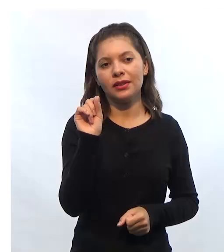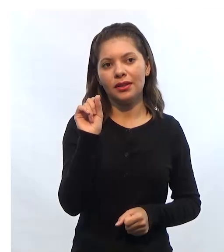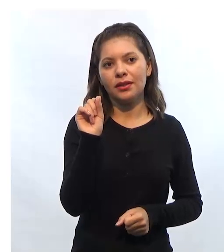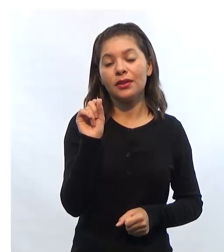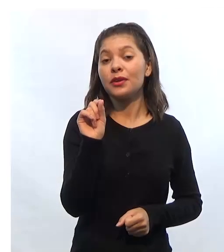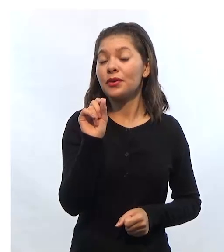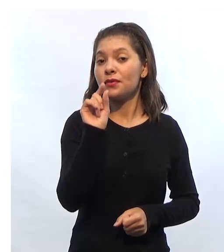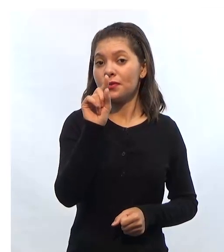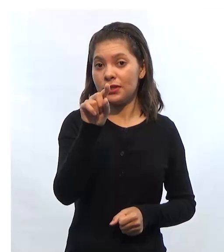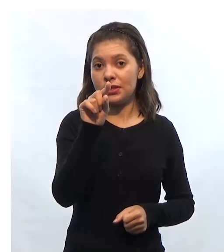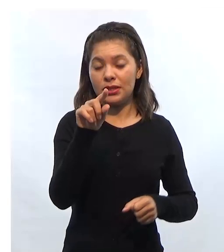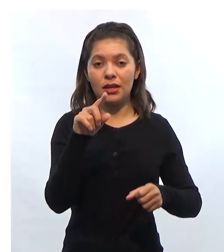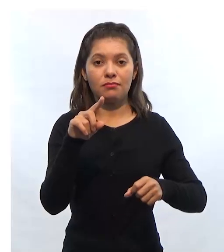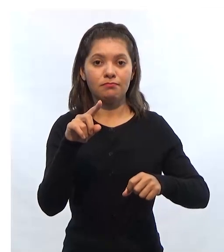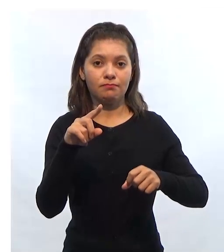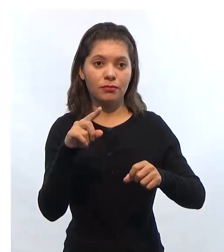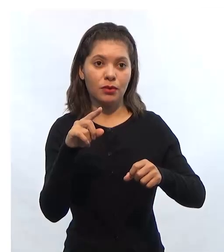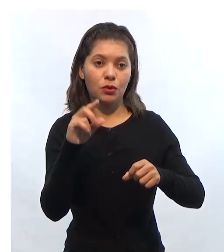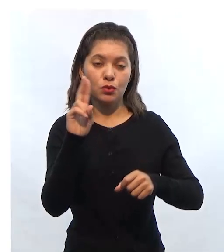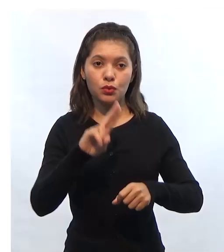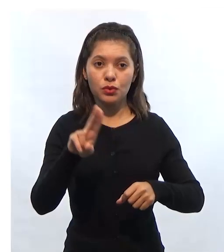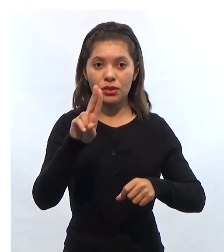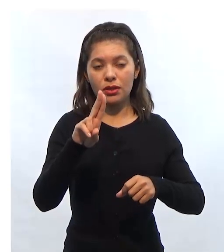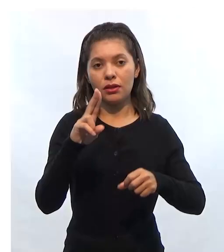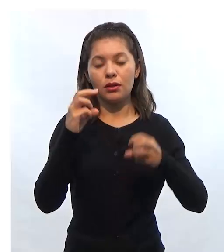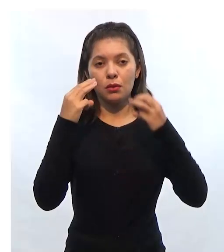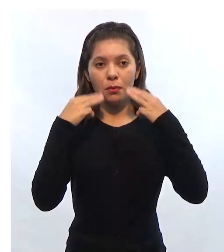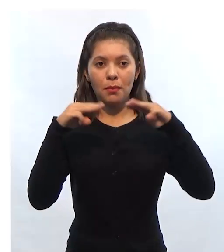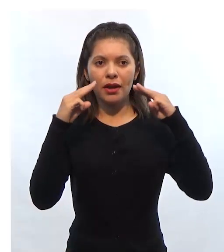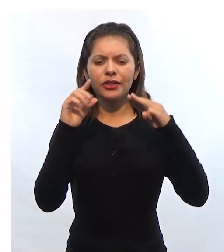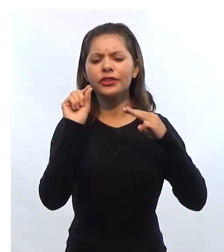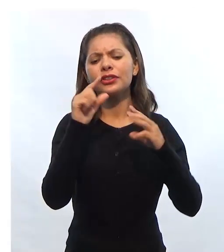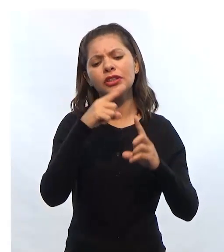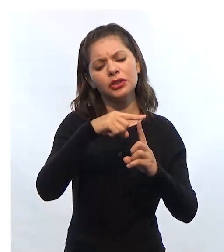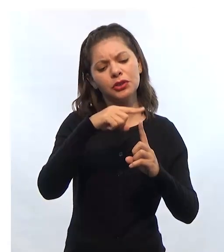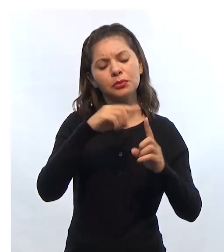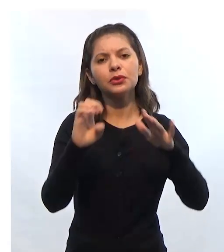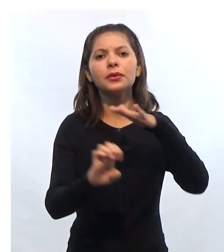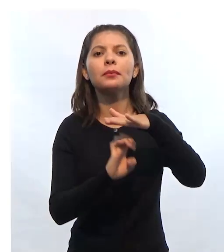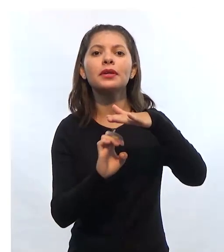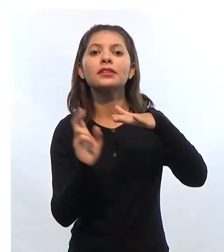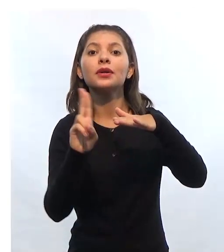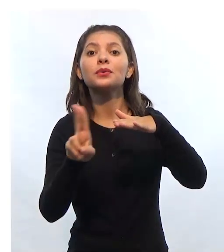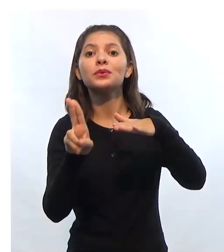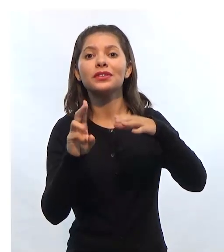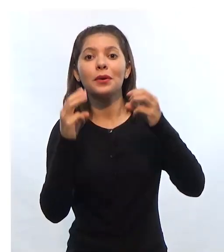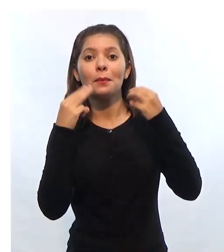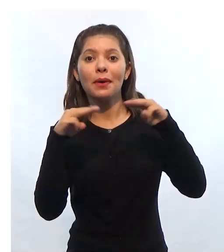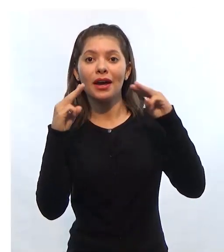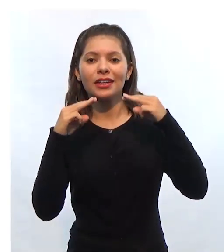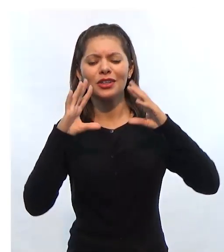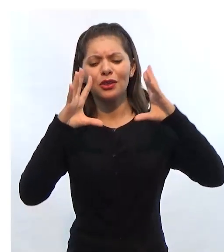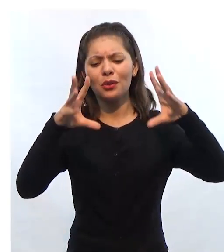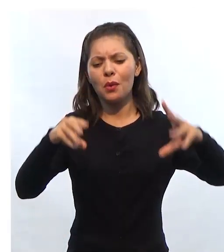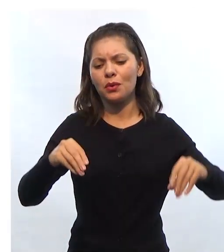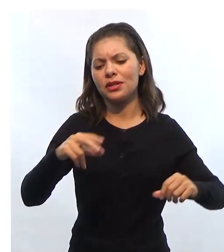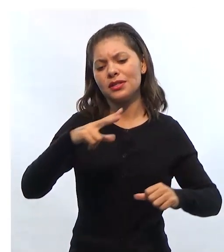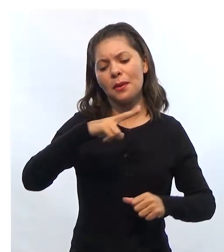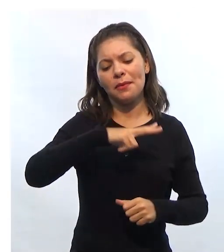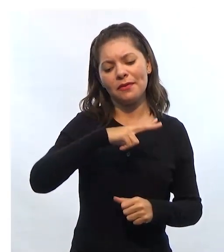que você trabalha com marketing. Que tipo de empresa se utiliza do marketing? Todas. Então, empresas